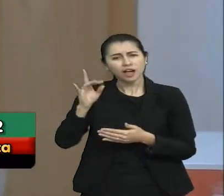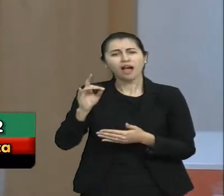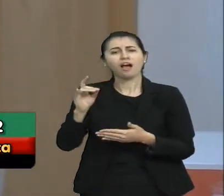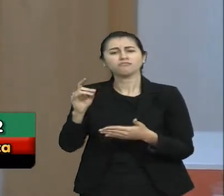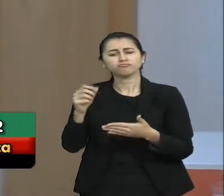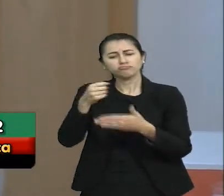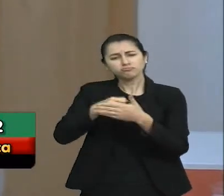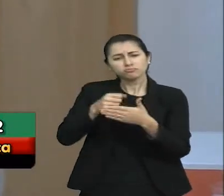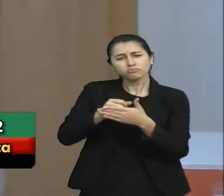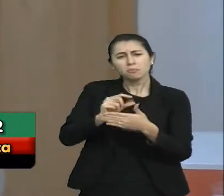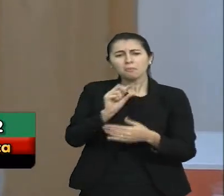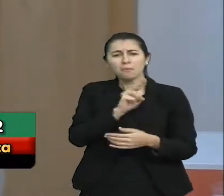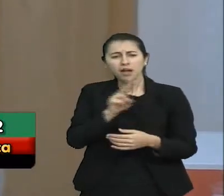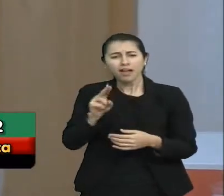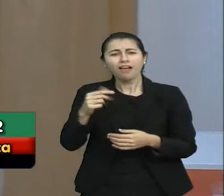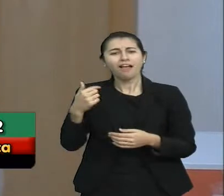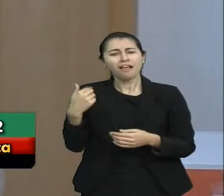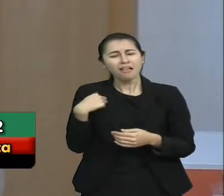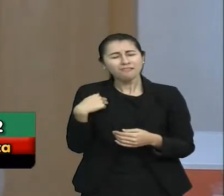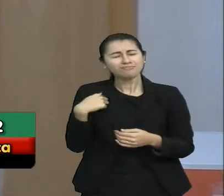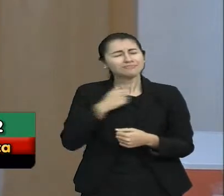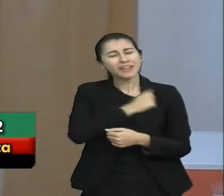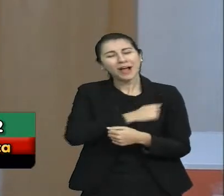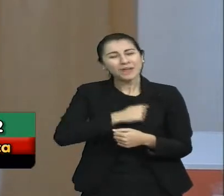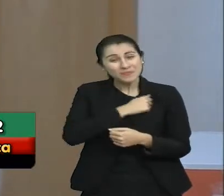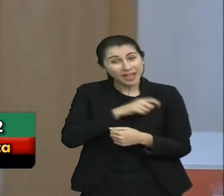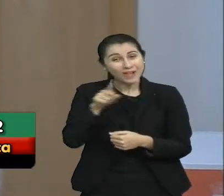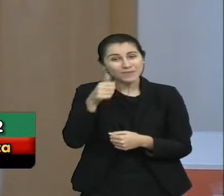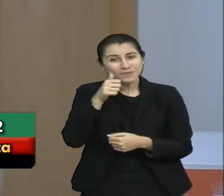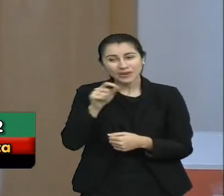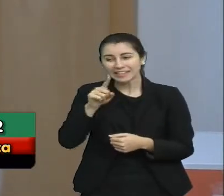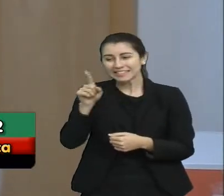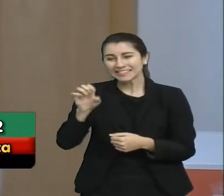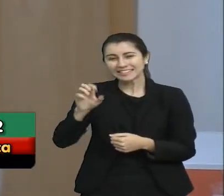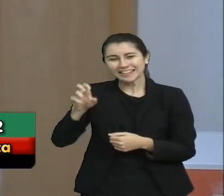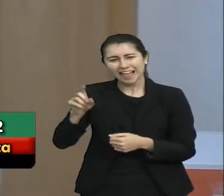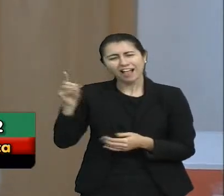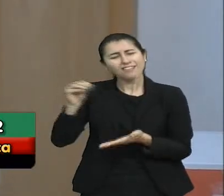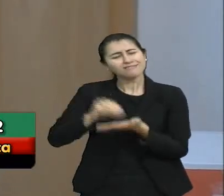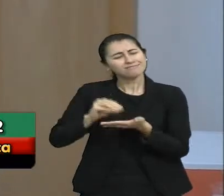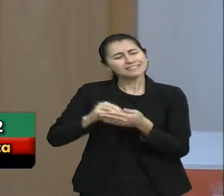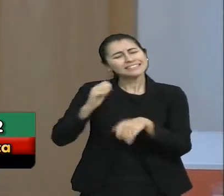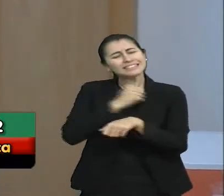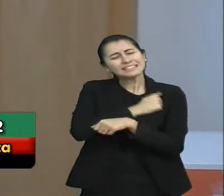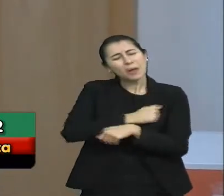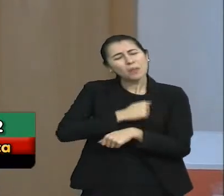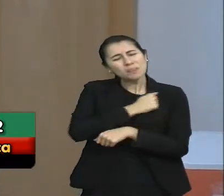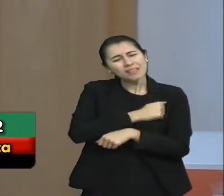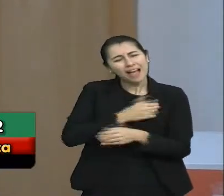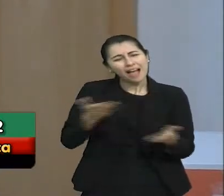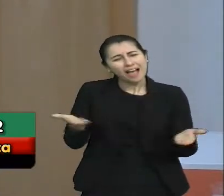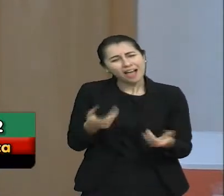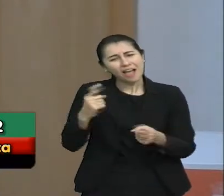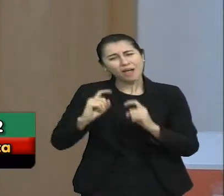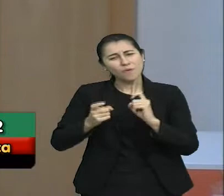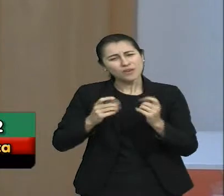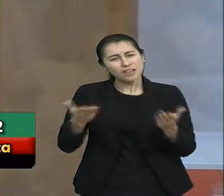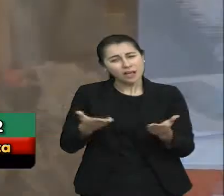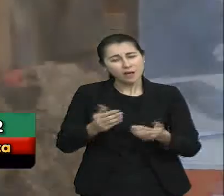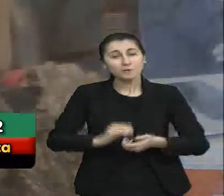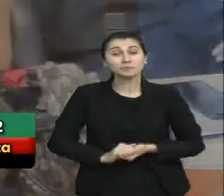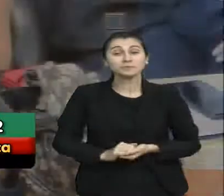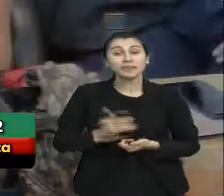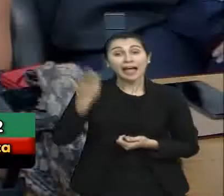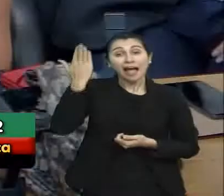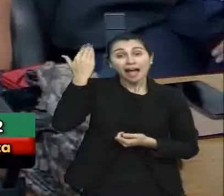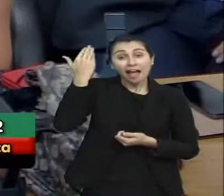Estou sentindo falta dele, viu, Mazé? Se tiver com ele, fale que ele faz falta, viu? para estar conosco aqui nesse ato que foi 2017,